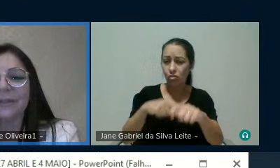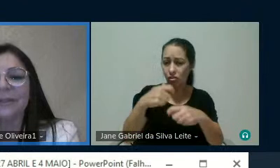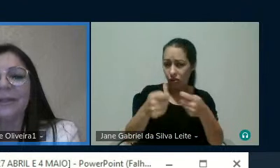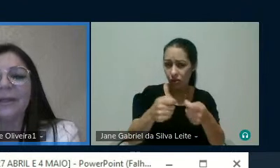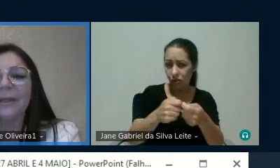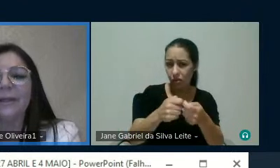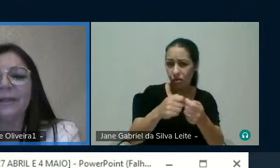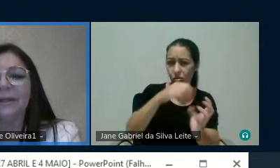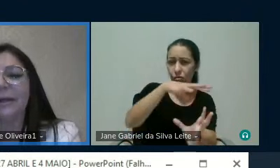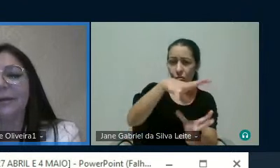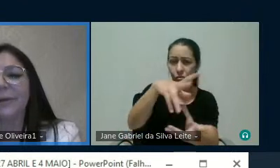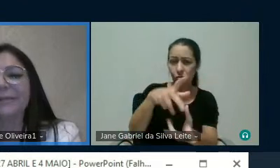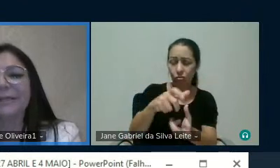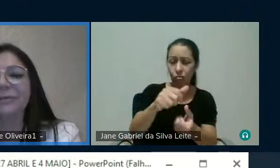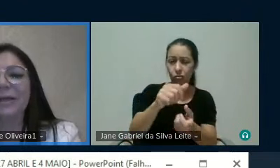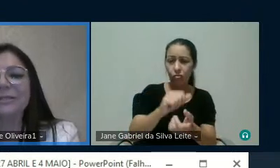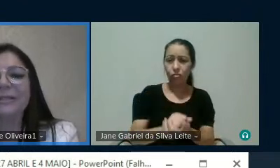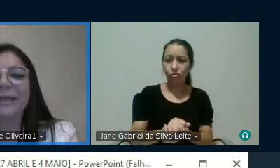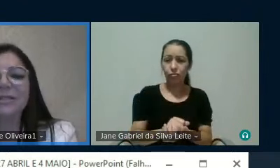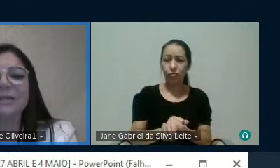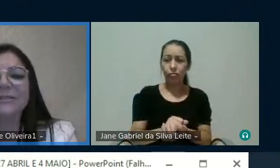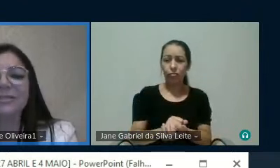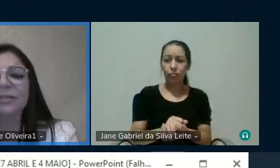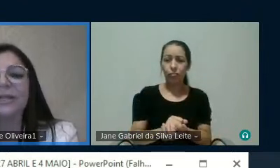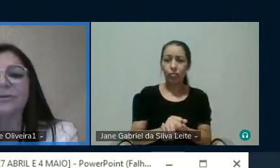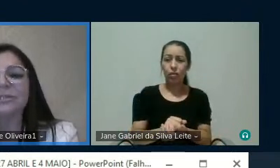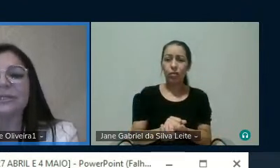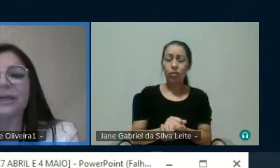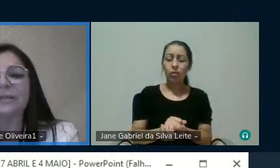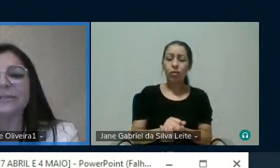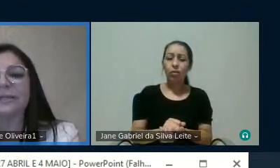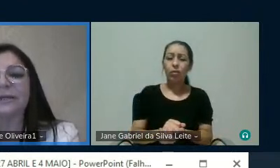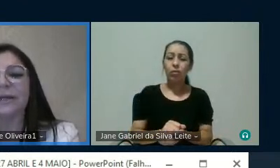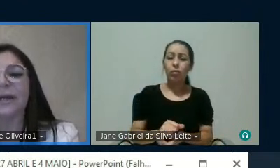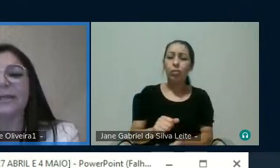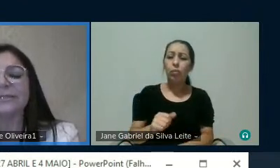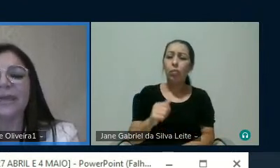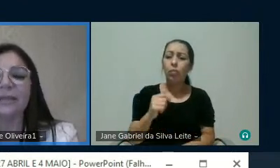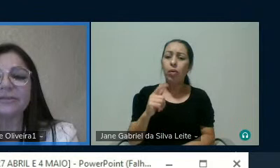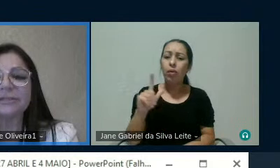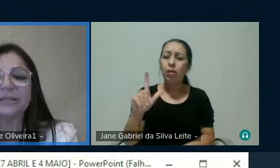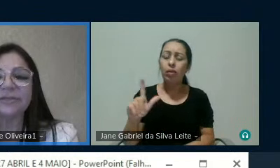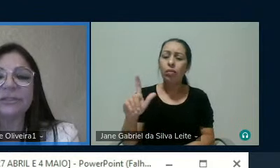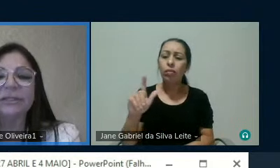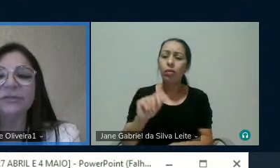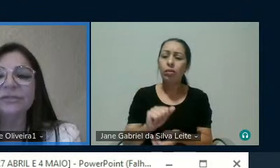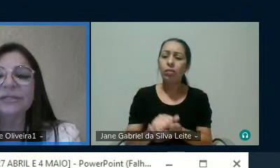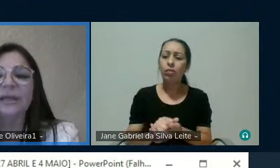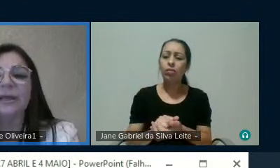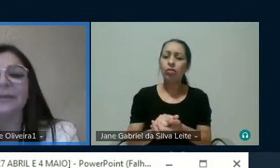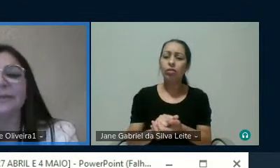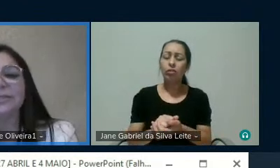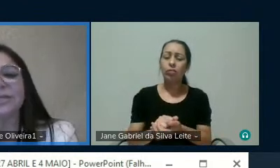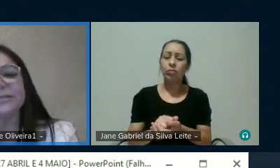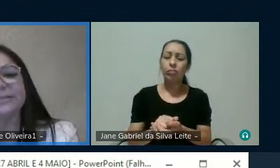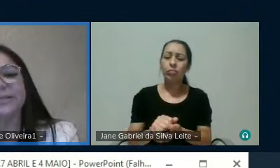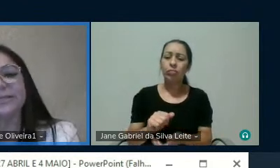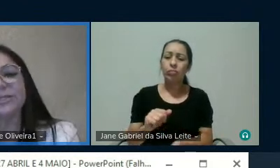estética. Essa linguagem estética existe na língua de sinais da ASL dos Estados Unidos,